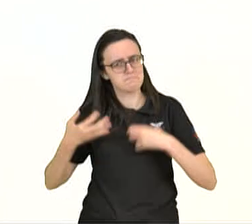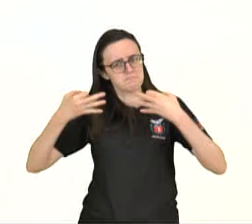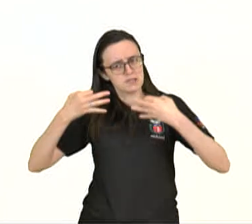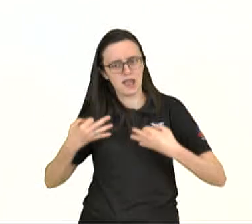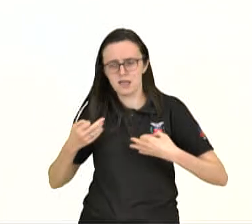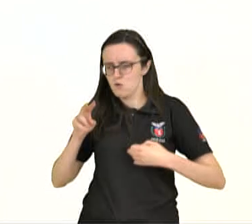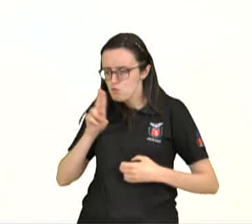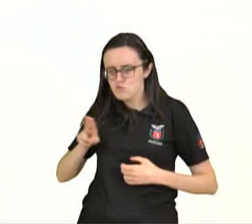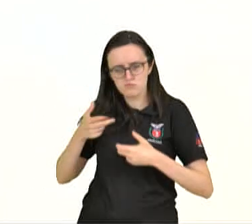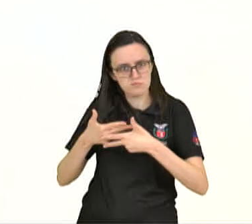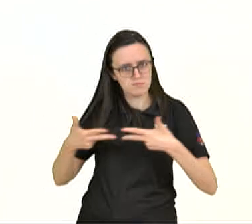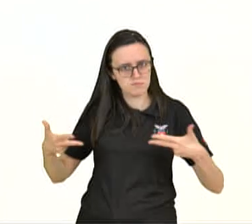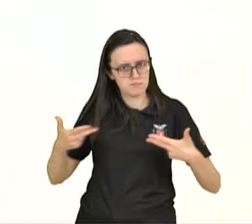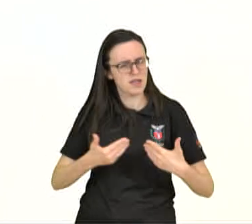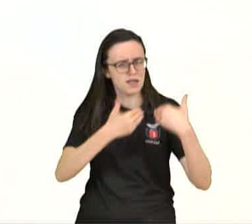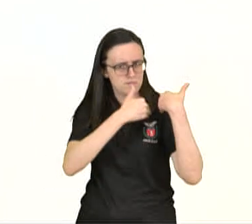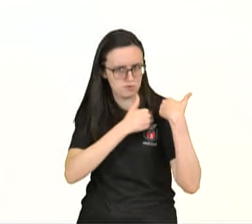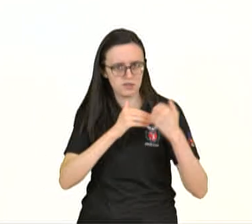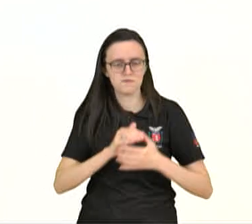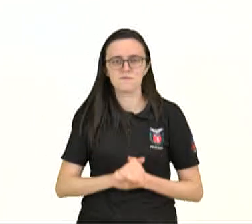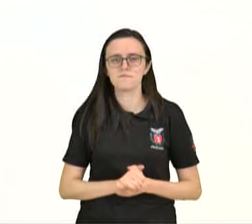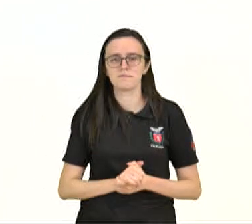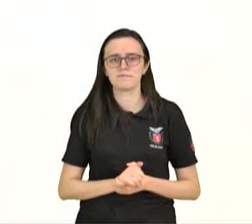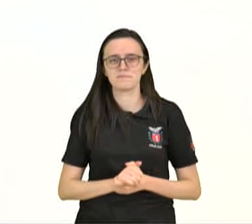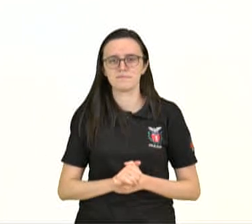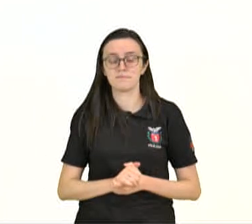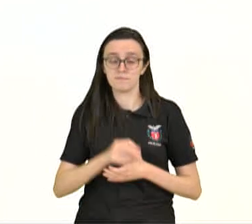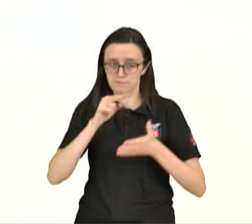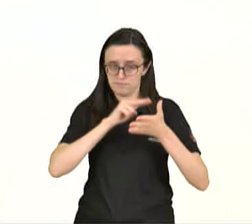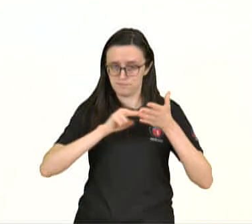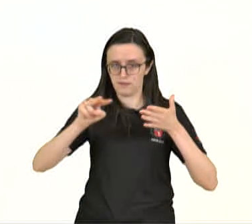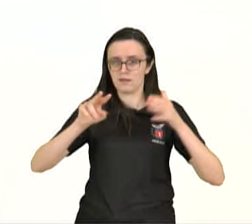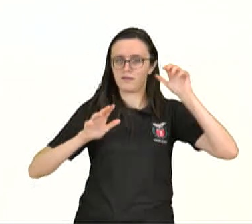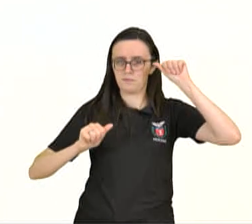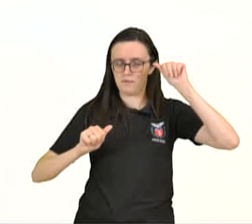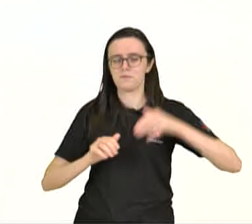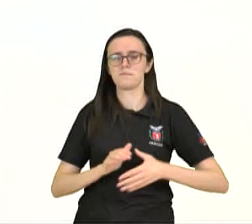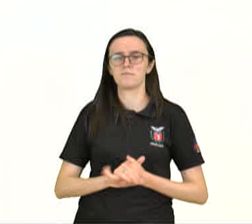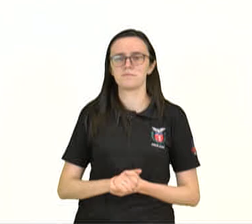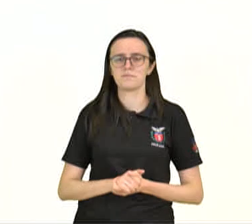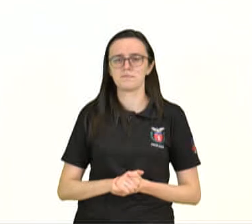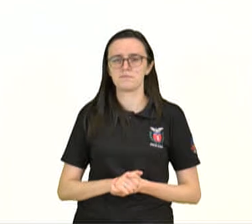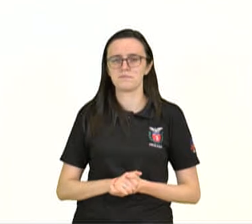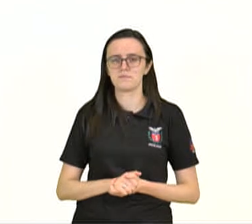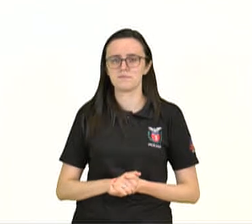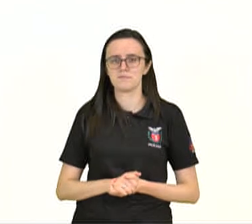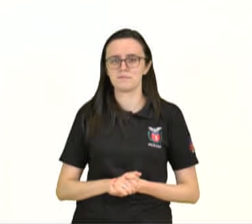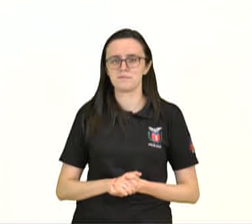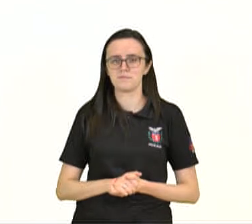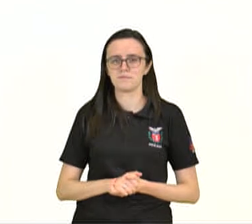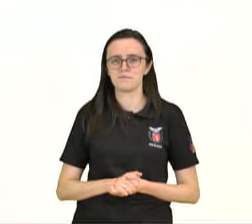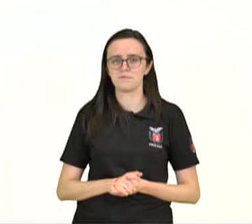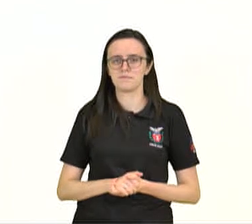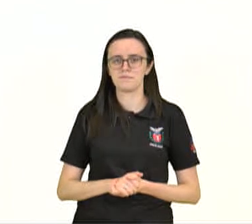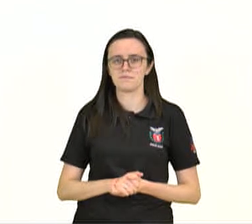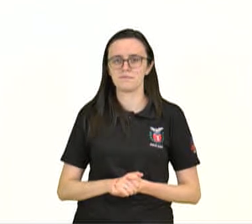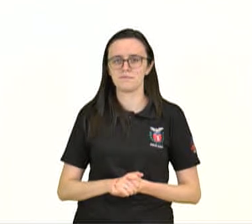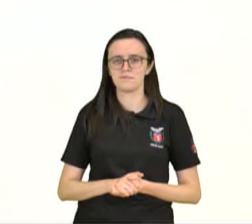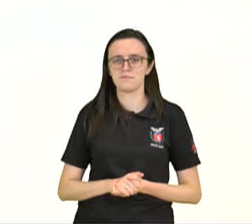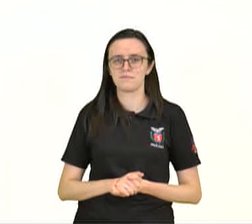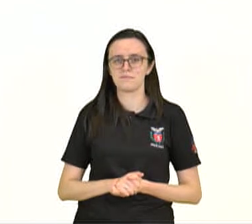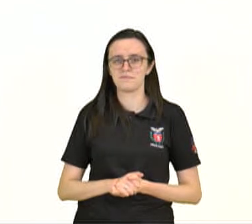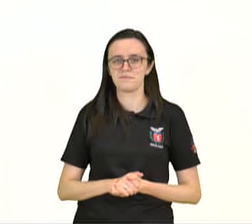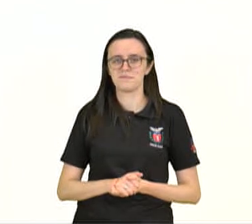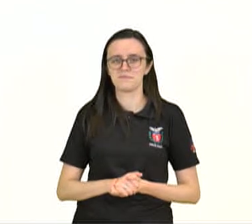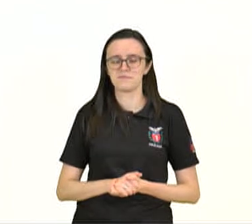responsável? A partir da leitura del trecho... Gente, céu, me engasguei.